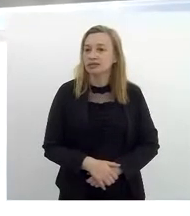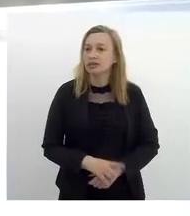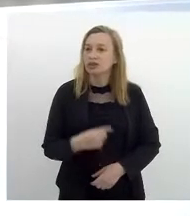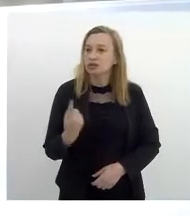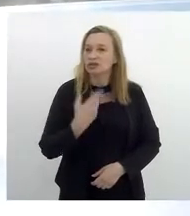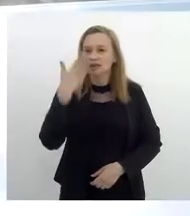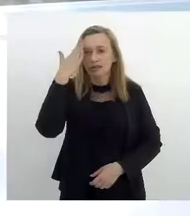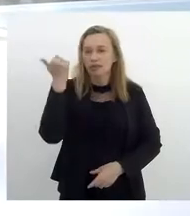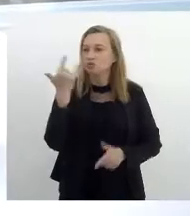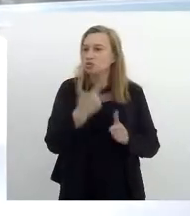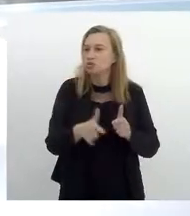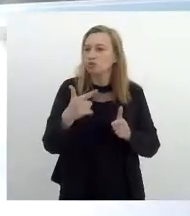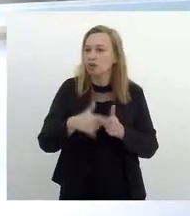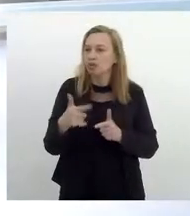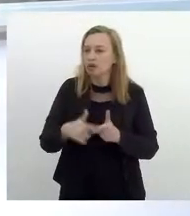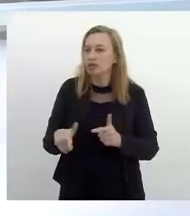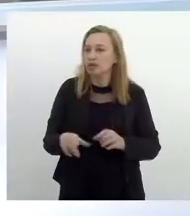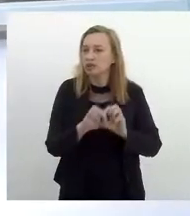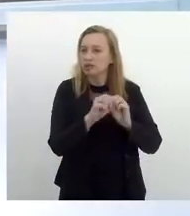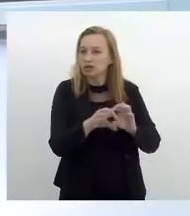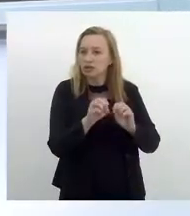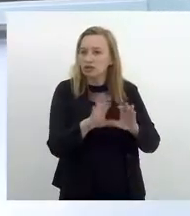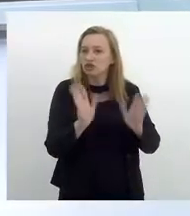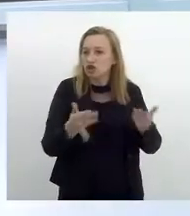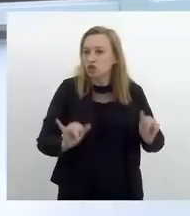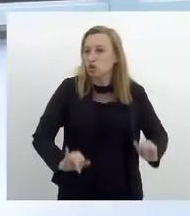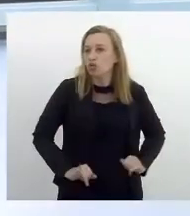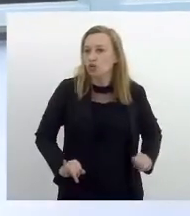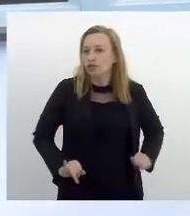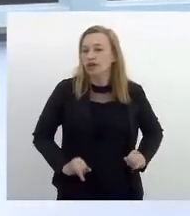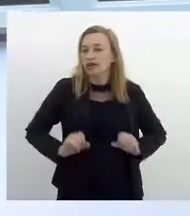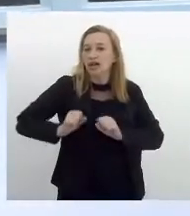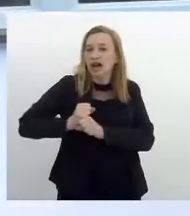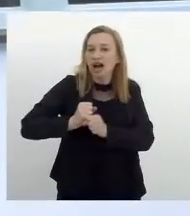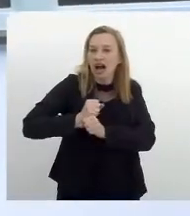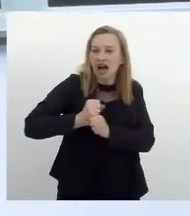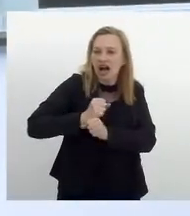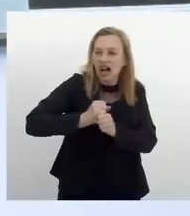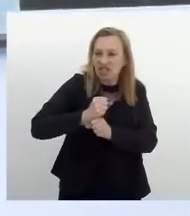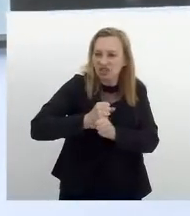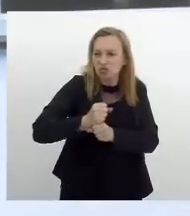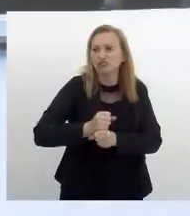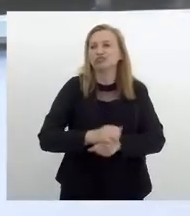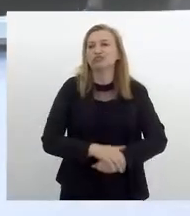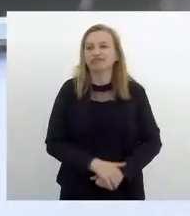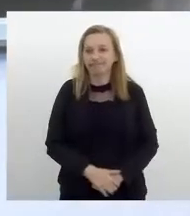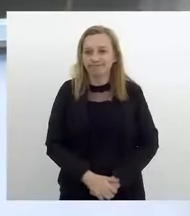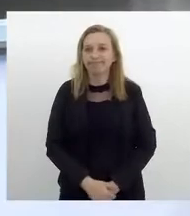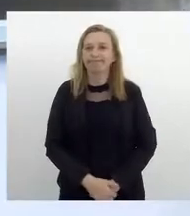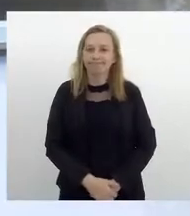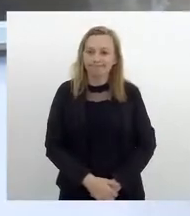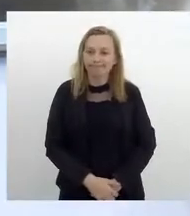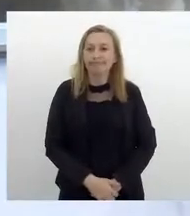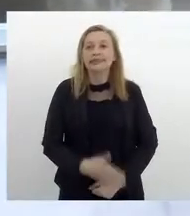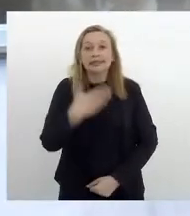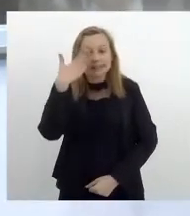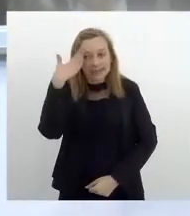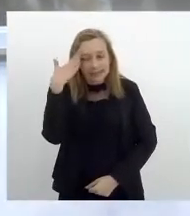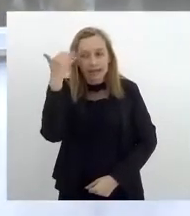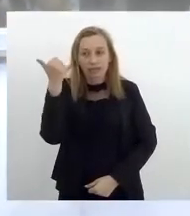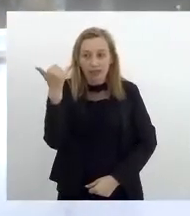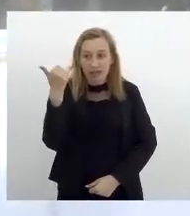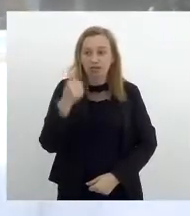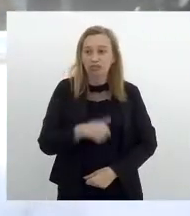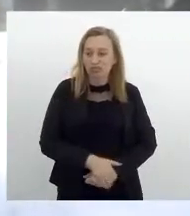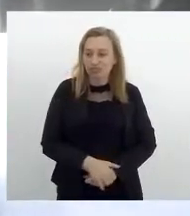sabemos dos problemas que a nossa educação já sofre há muitos e muitos anos. Nós sabemos que a